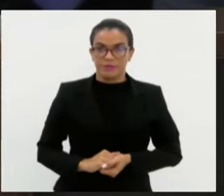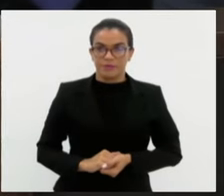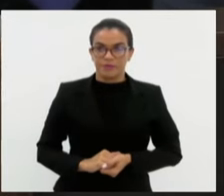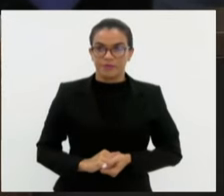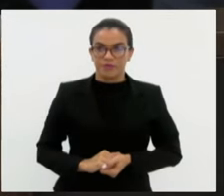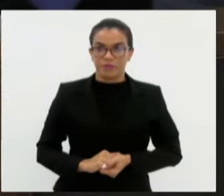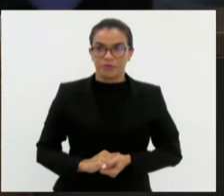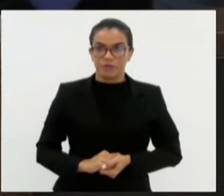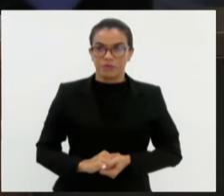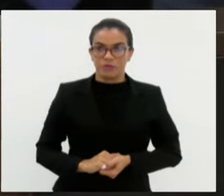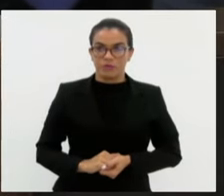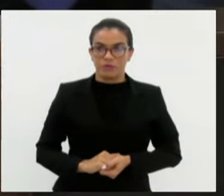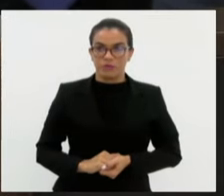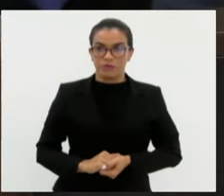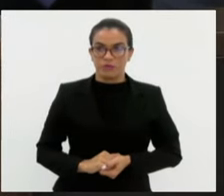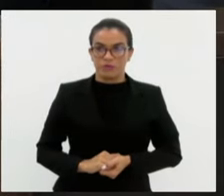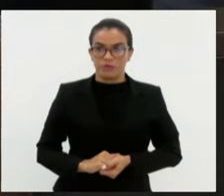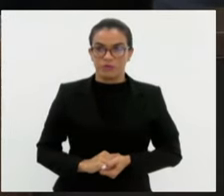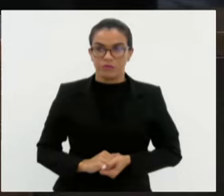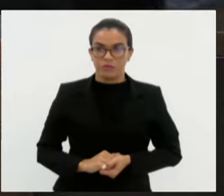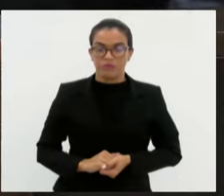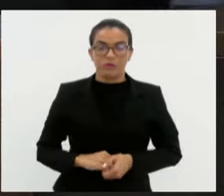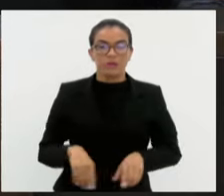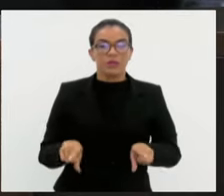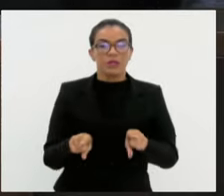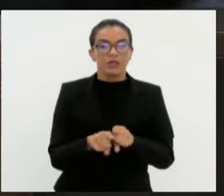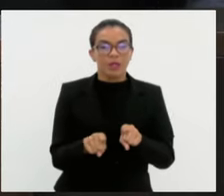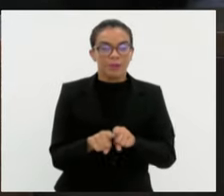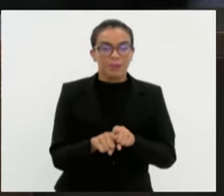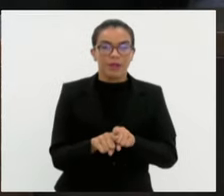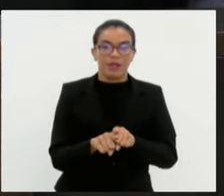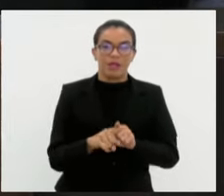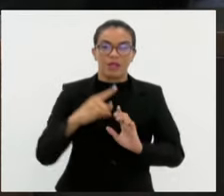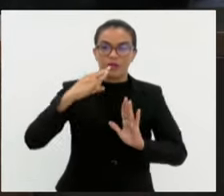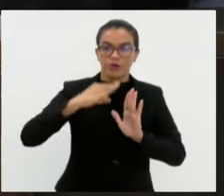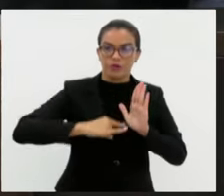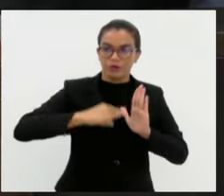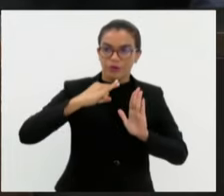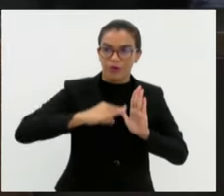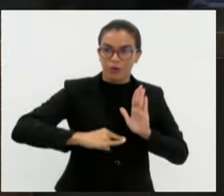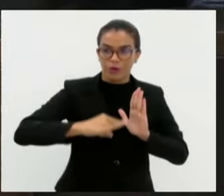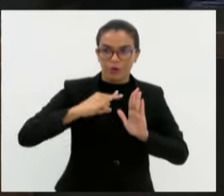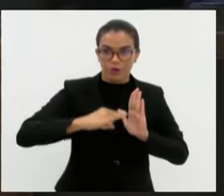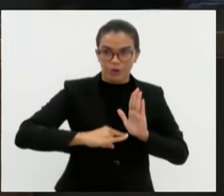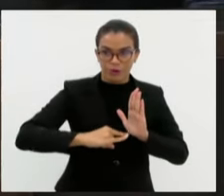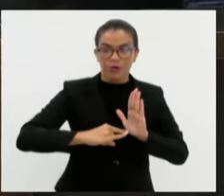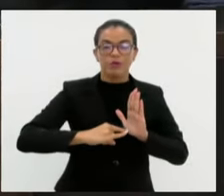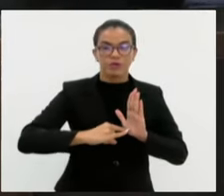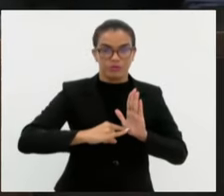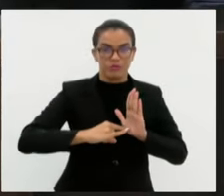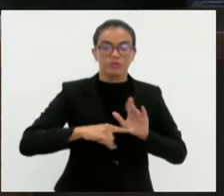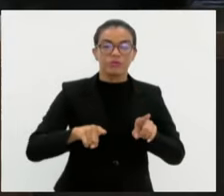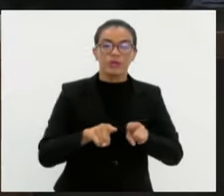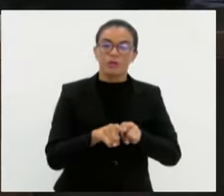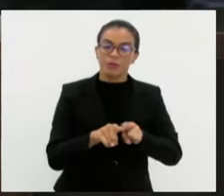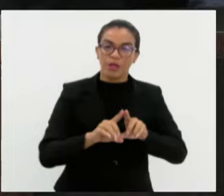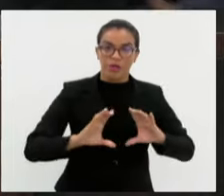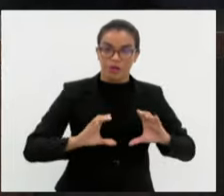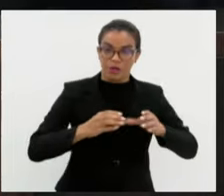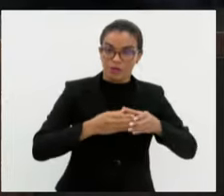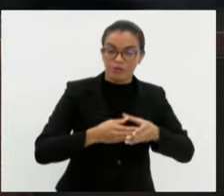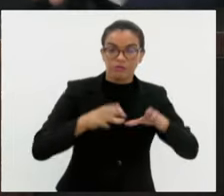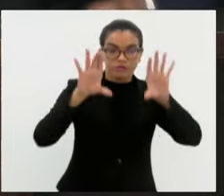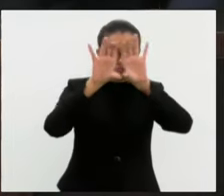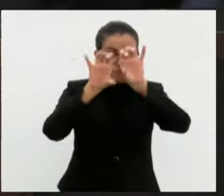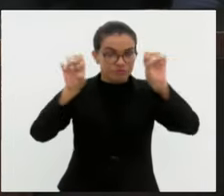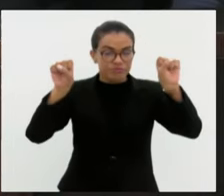Servindo a respectiva documentação enviada pelo Colegiado Tribunal de Justiça do Estado do